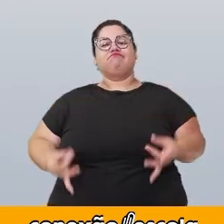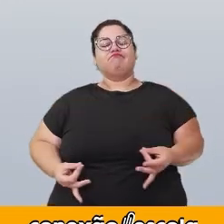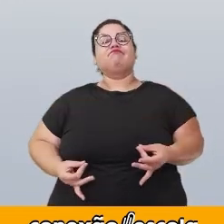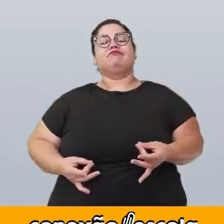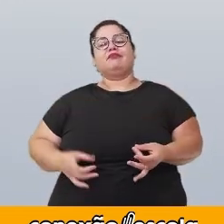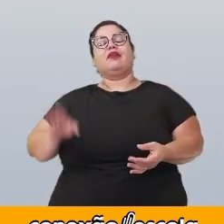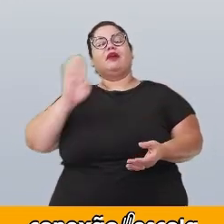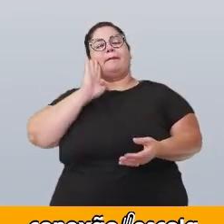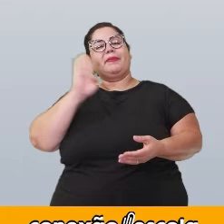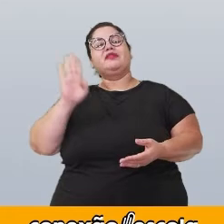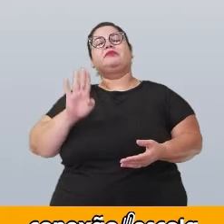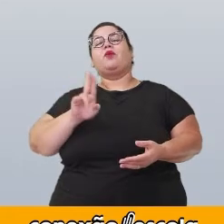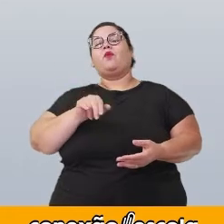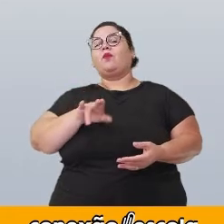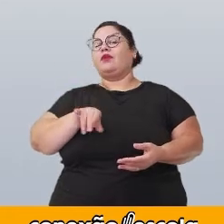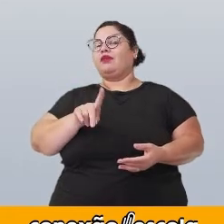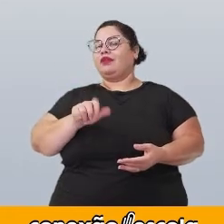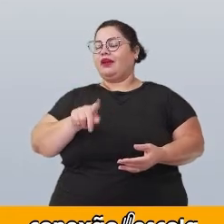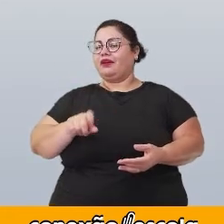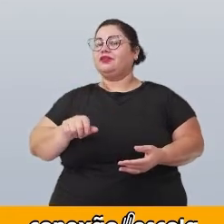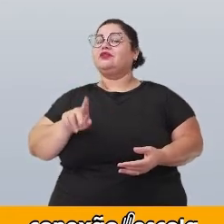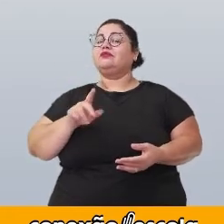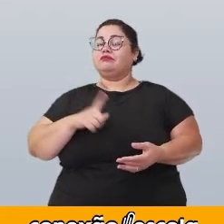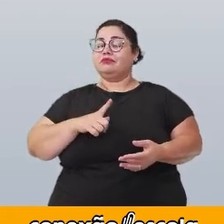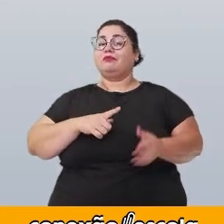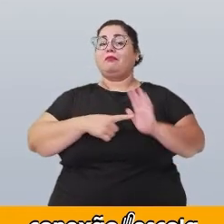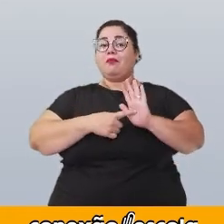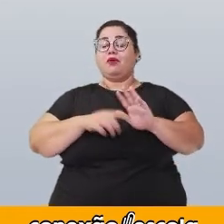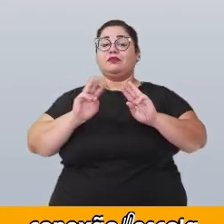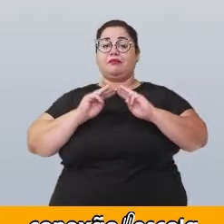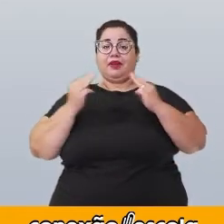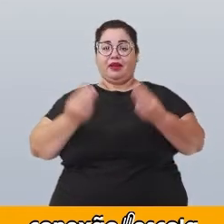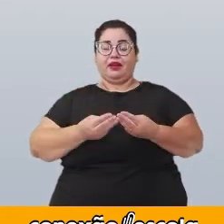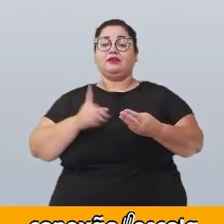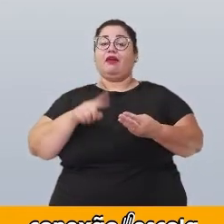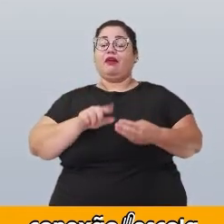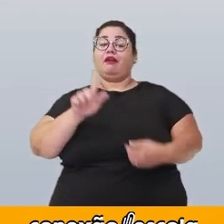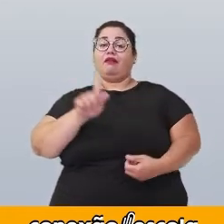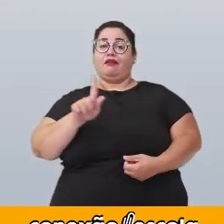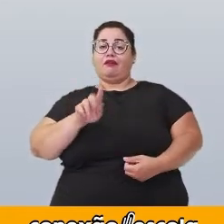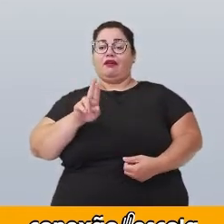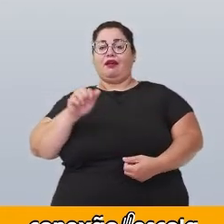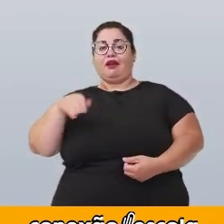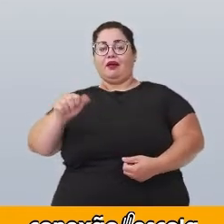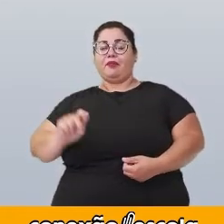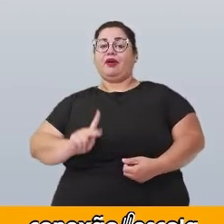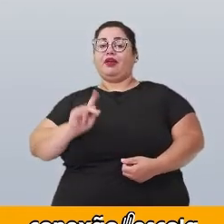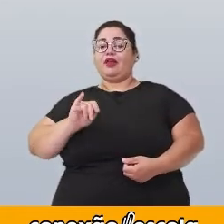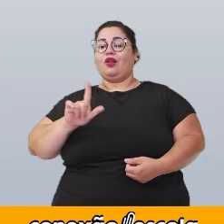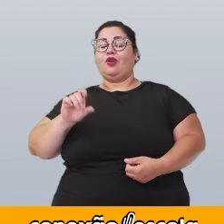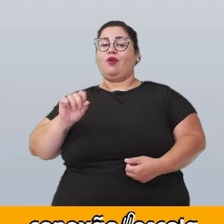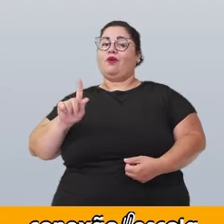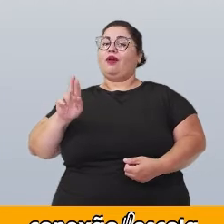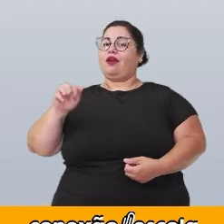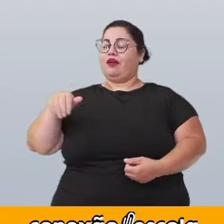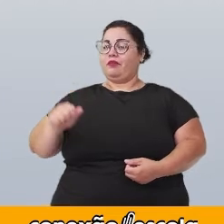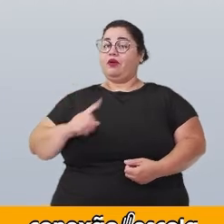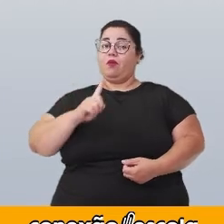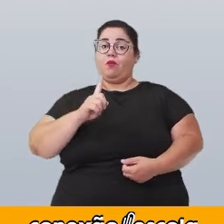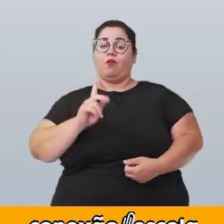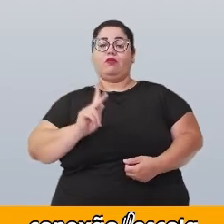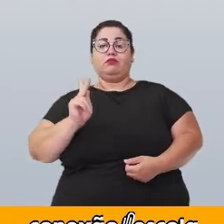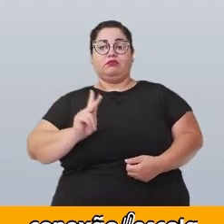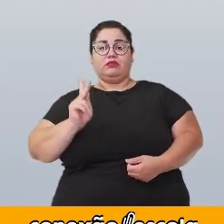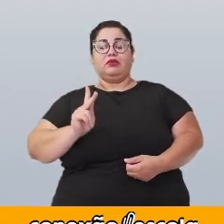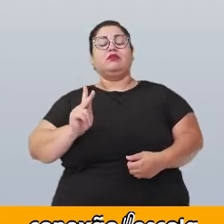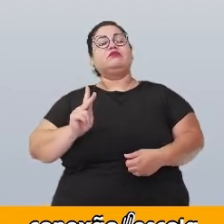as principais unidades que expressam a massa são o grama e o quilograma. 1